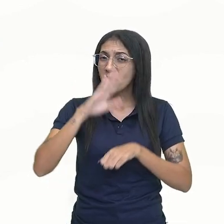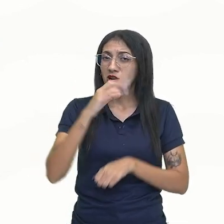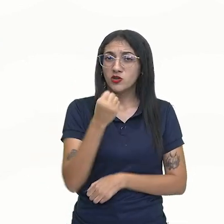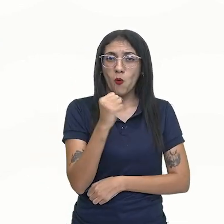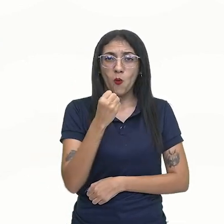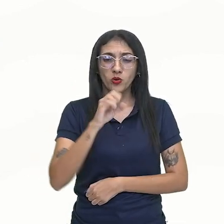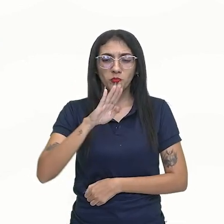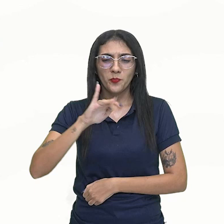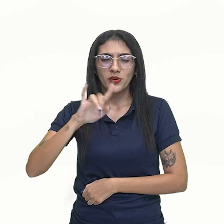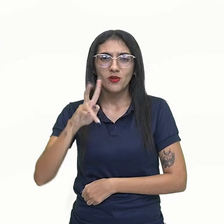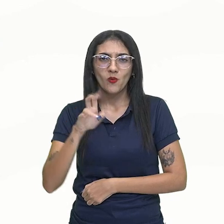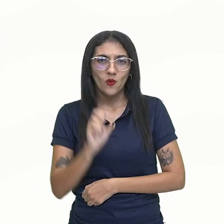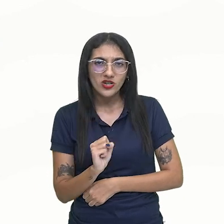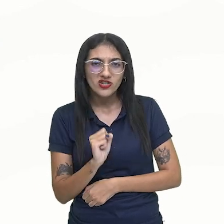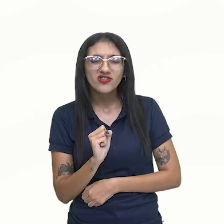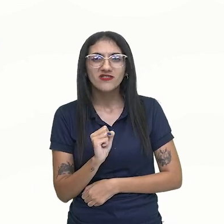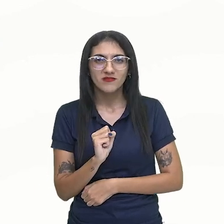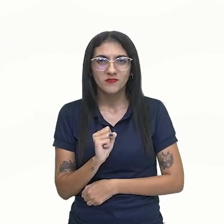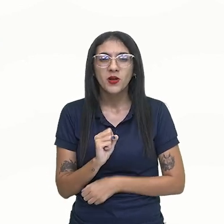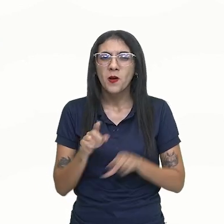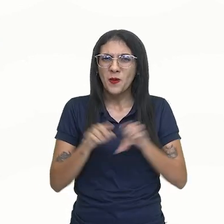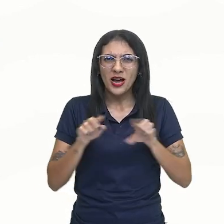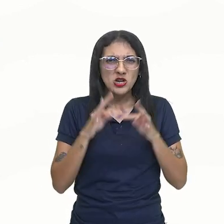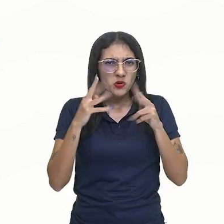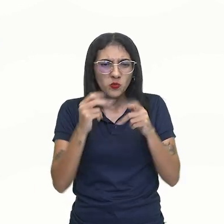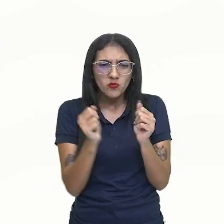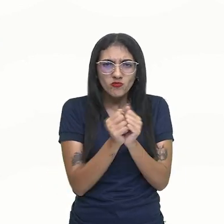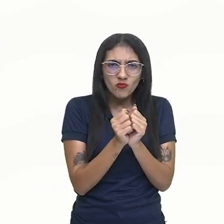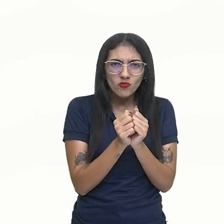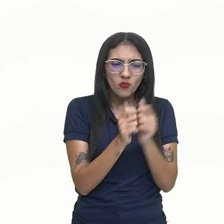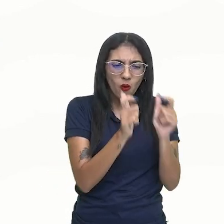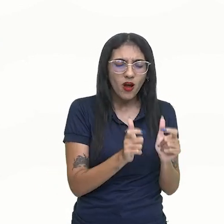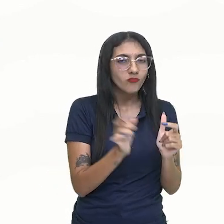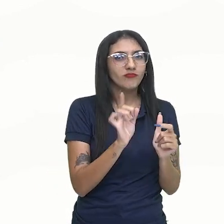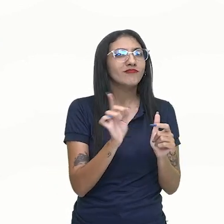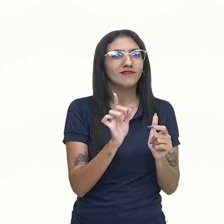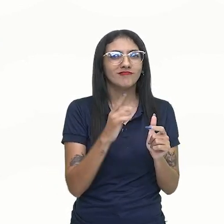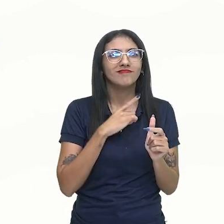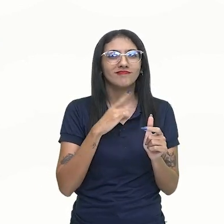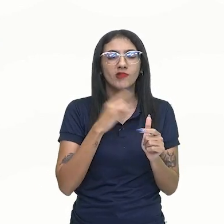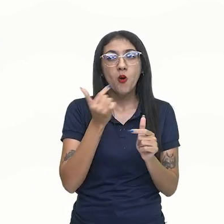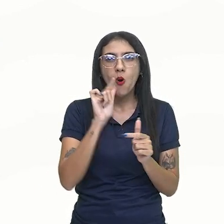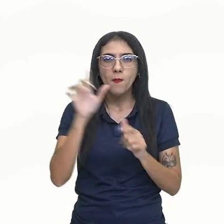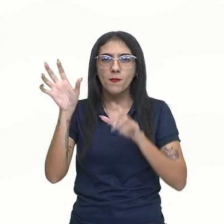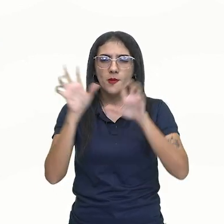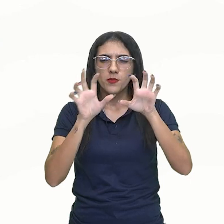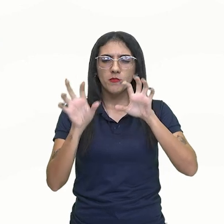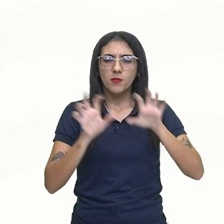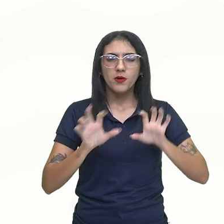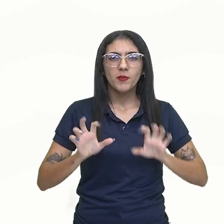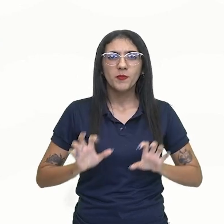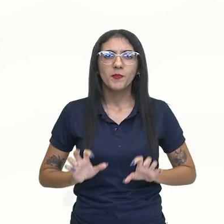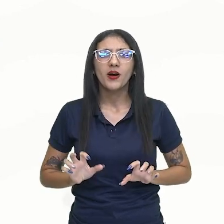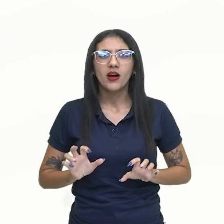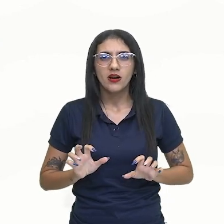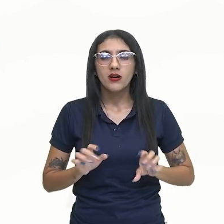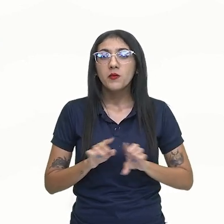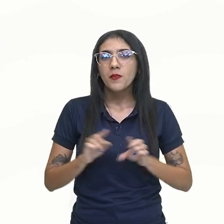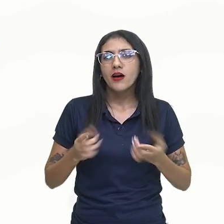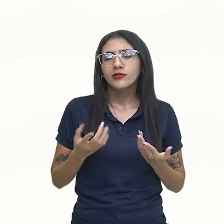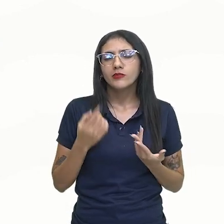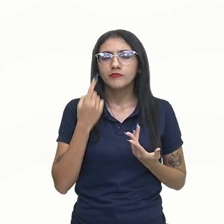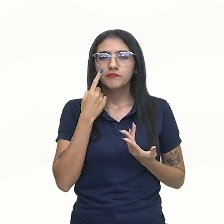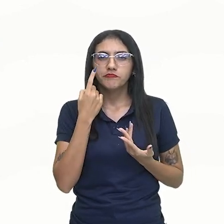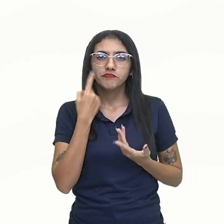mas elas não estão ali, né, morando no mesmo lugar. Elas estão mais concentradas em alguns lugares, em outros nem tanto. Mas se a gente for tirar